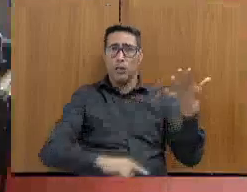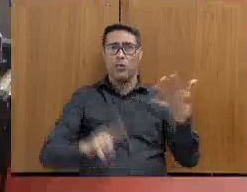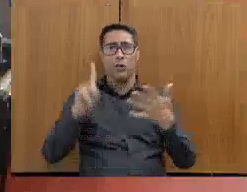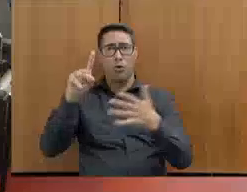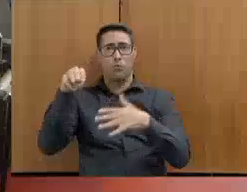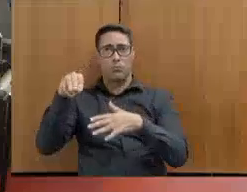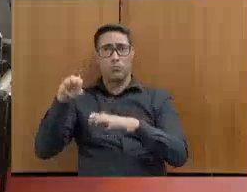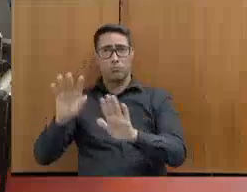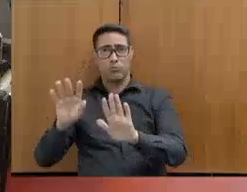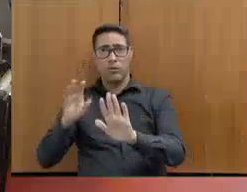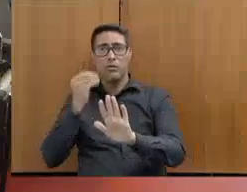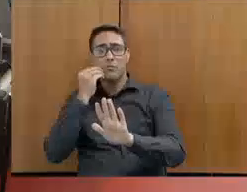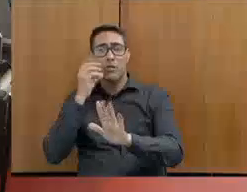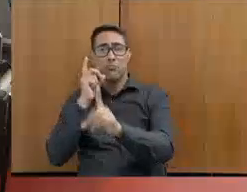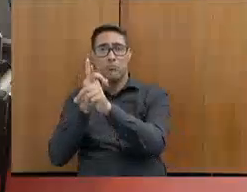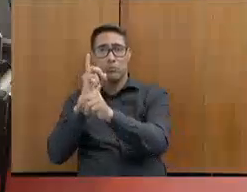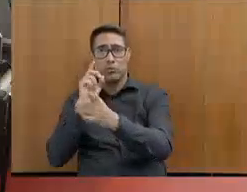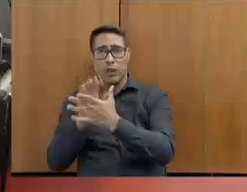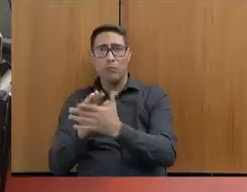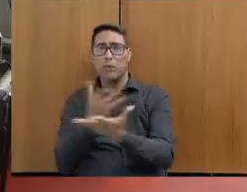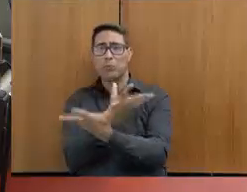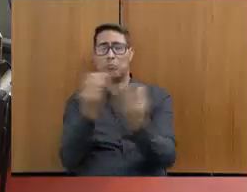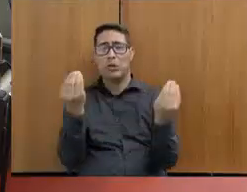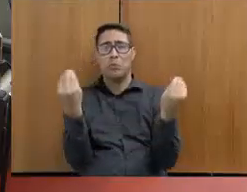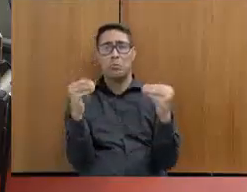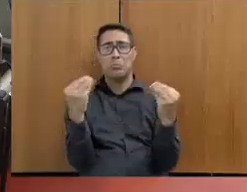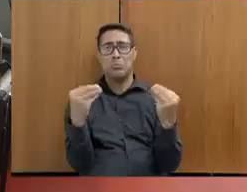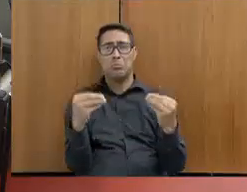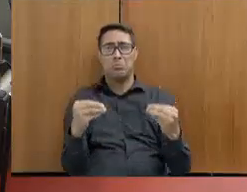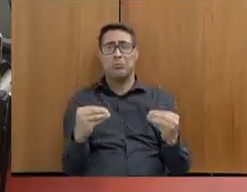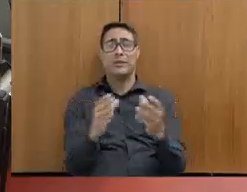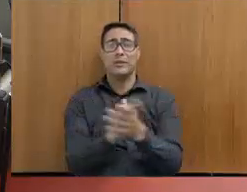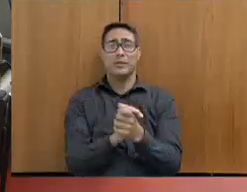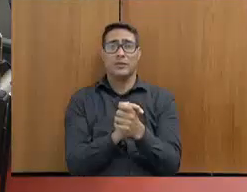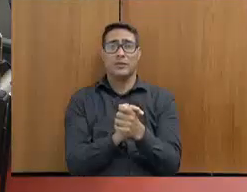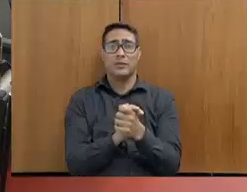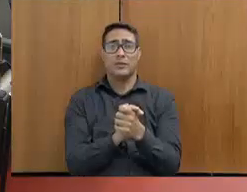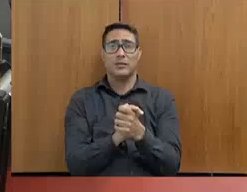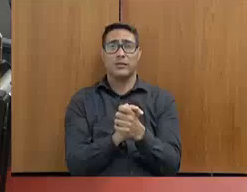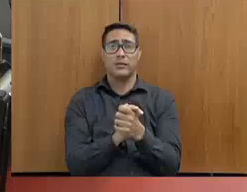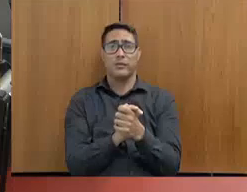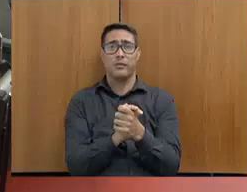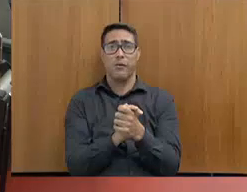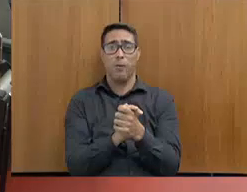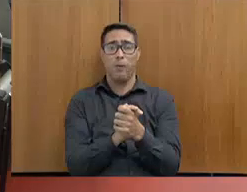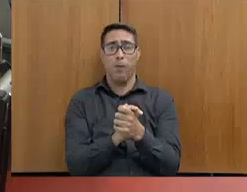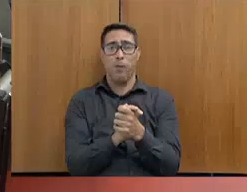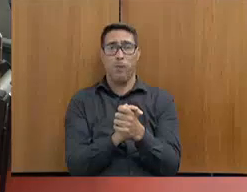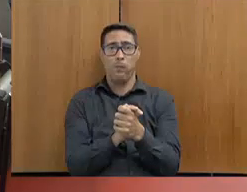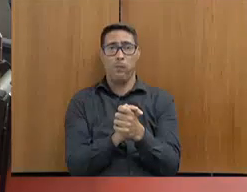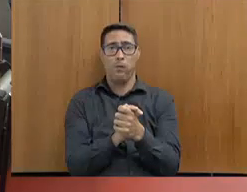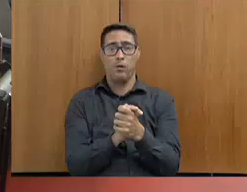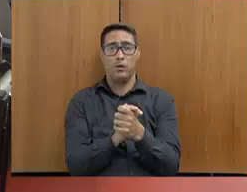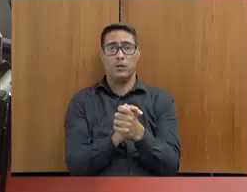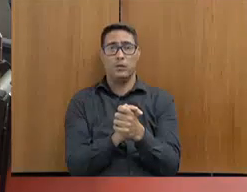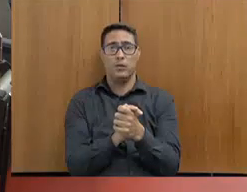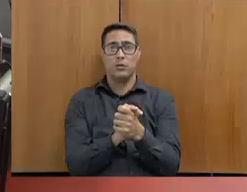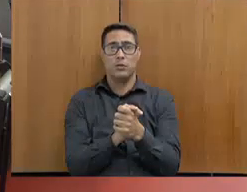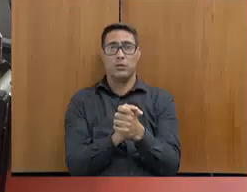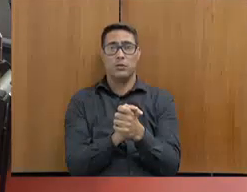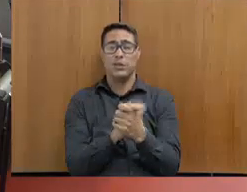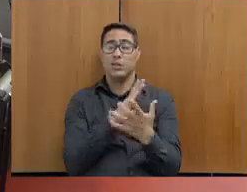a gente que tá tudo aqui tá do lado só que sou Caxias estou cheia de